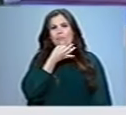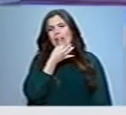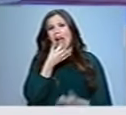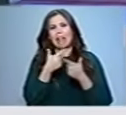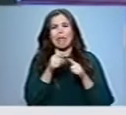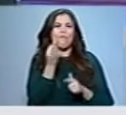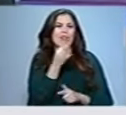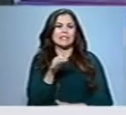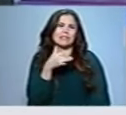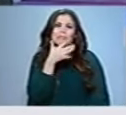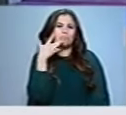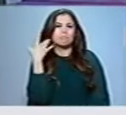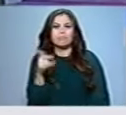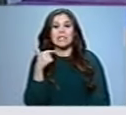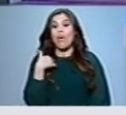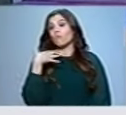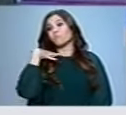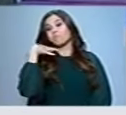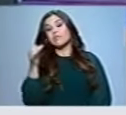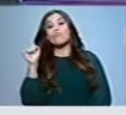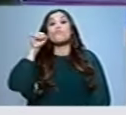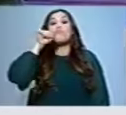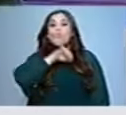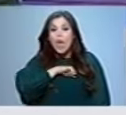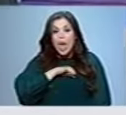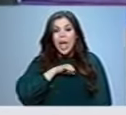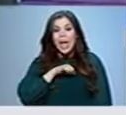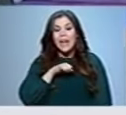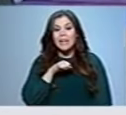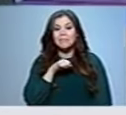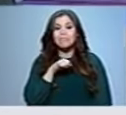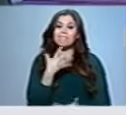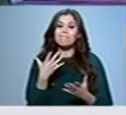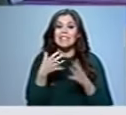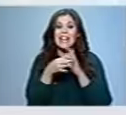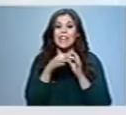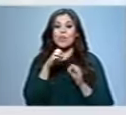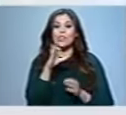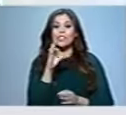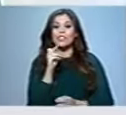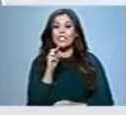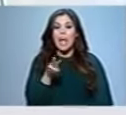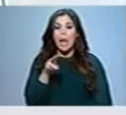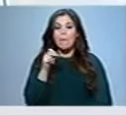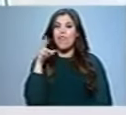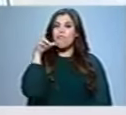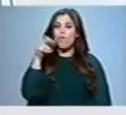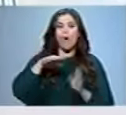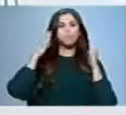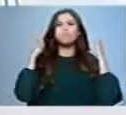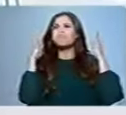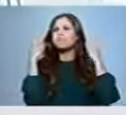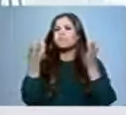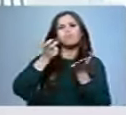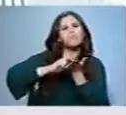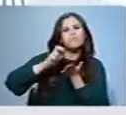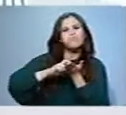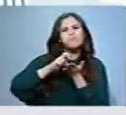ideal, voluntaria-me sem querer para tomar o lugar do xamã. E então fui para a floresta um dia a seguir com eles, para o meio da árvore